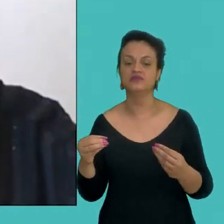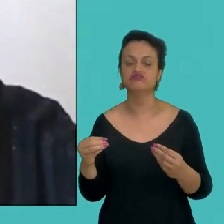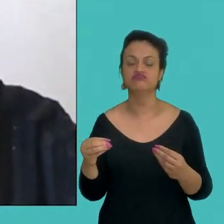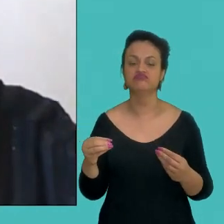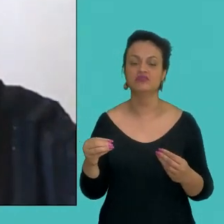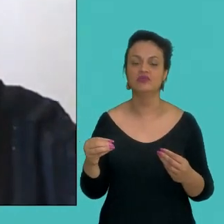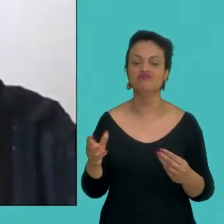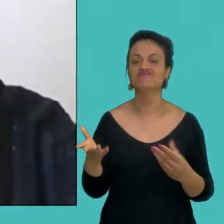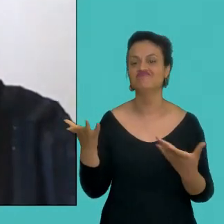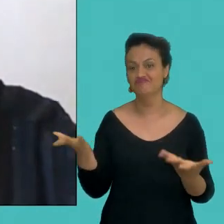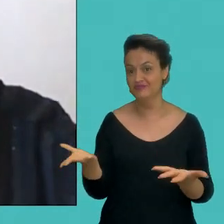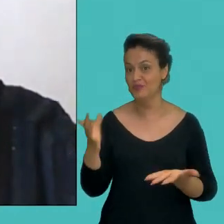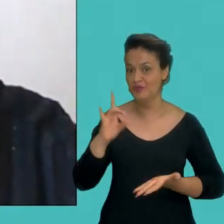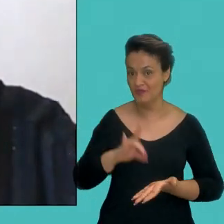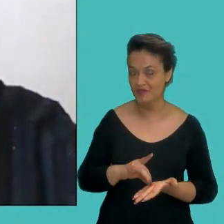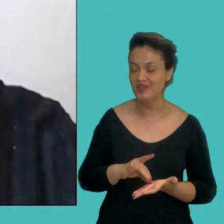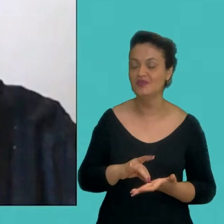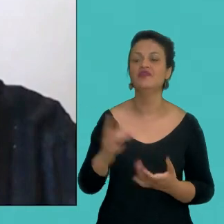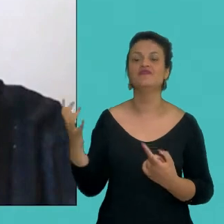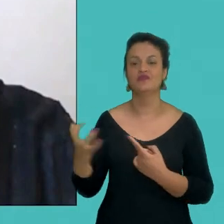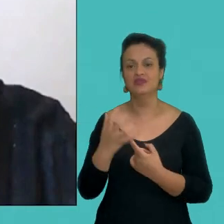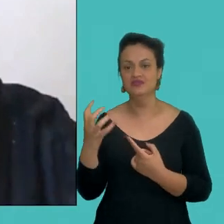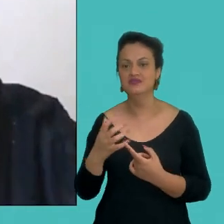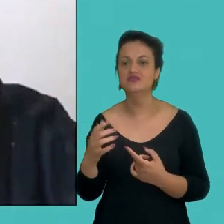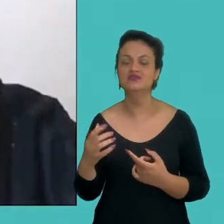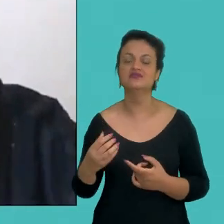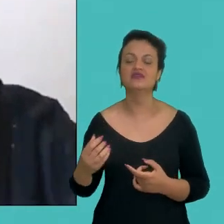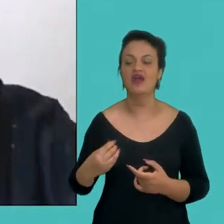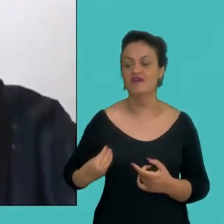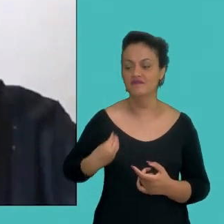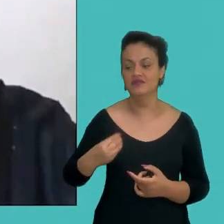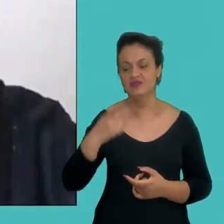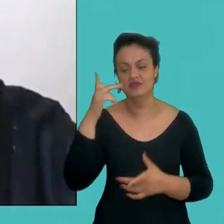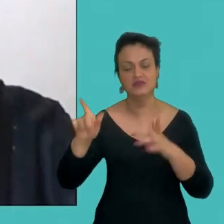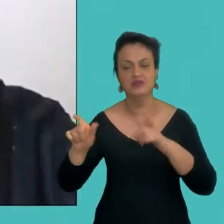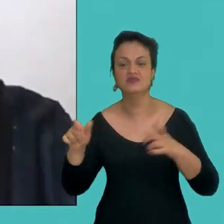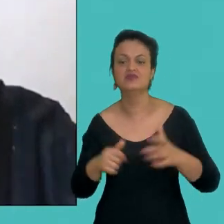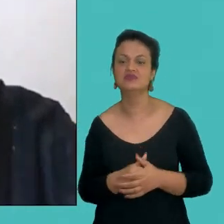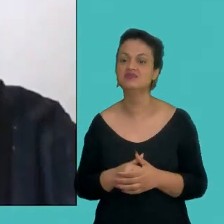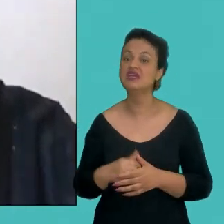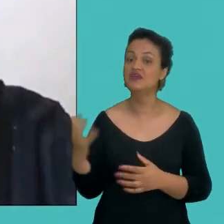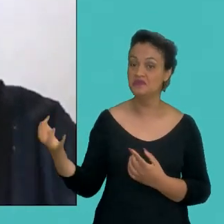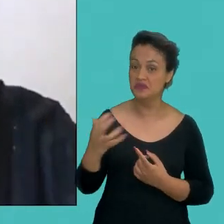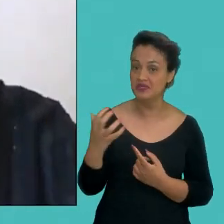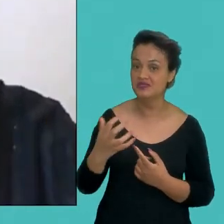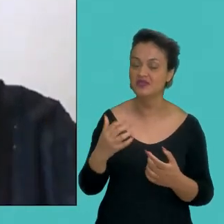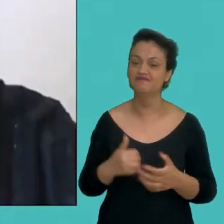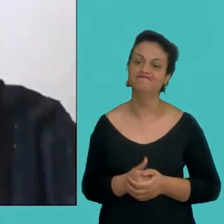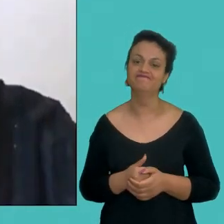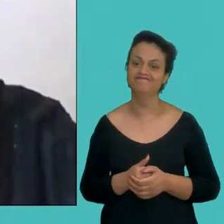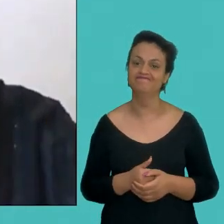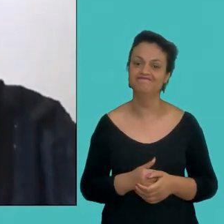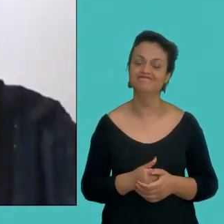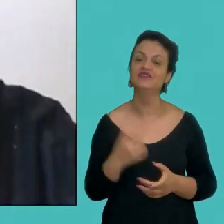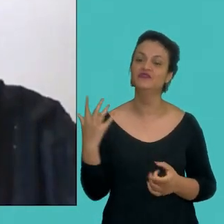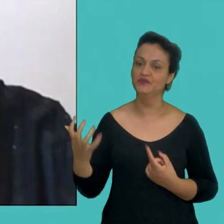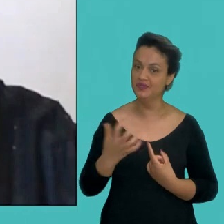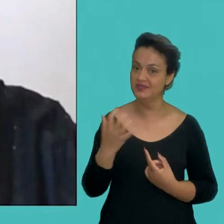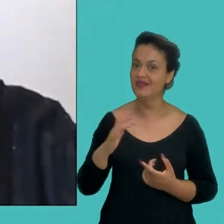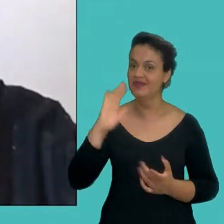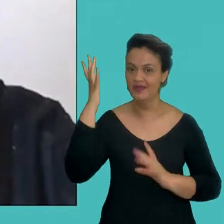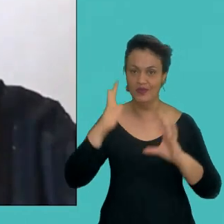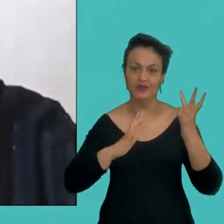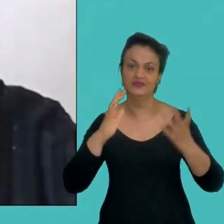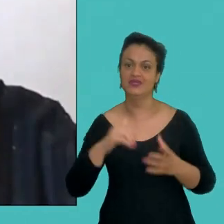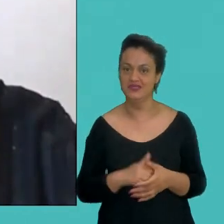pelo público, então, de forma diferente. Isto tem um afeta direto na credibilidade, direto, é brutal isso daí, é